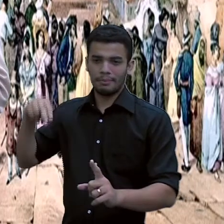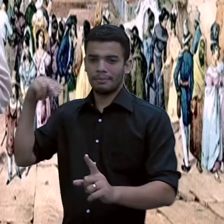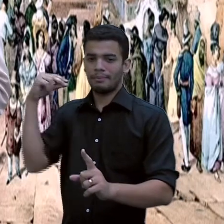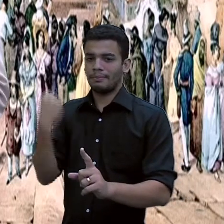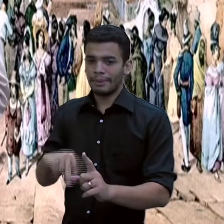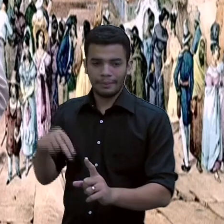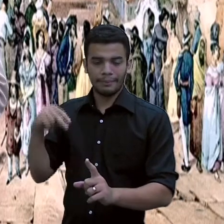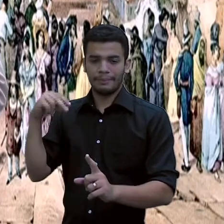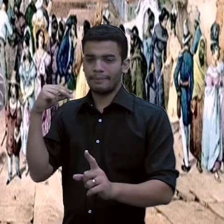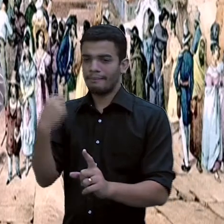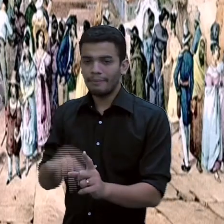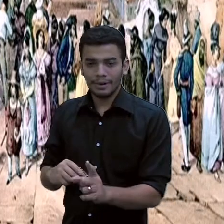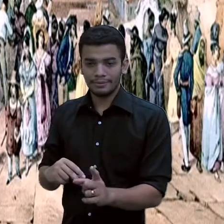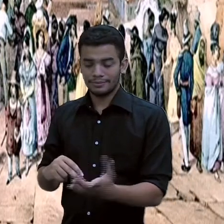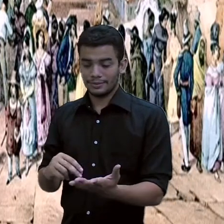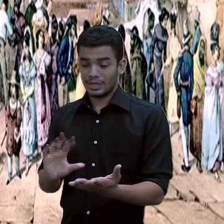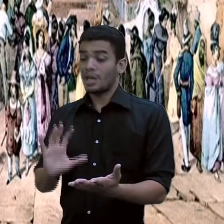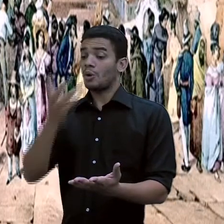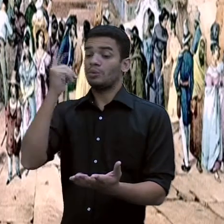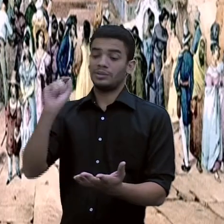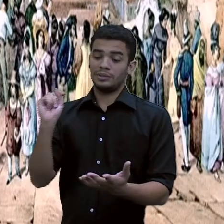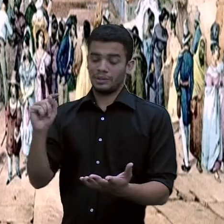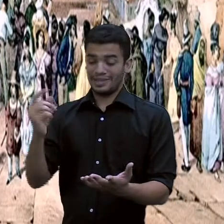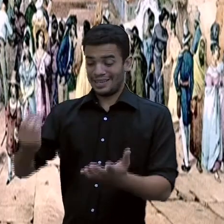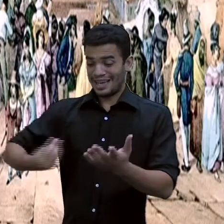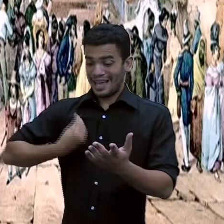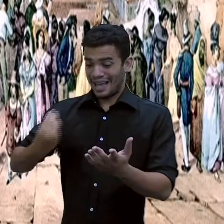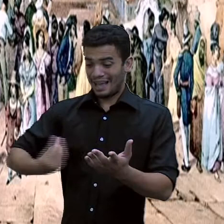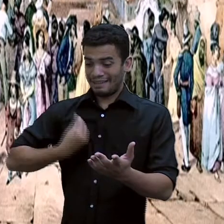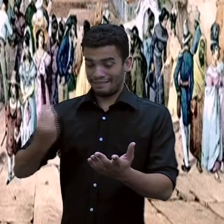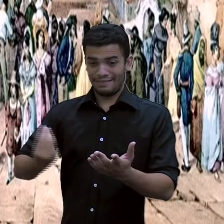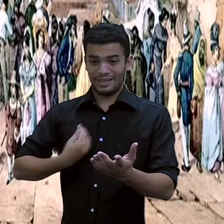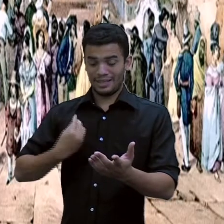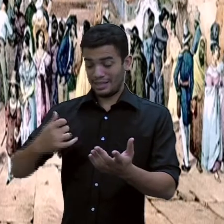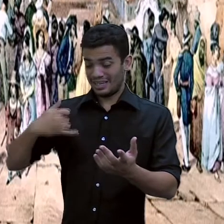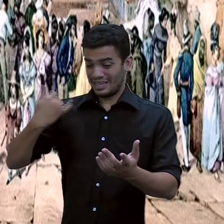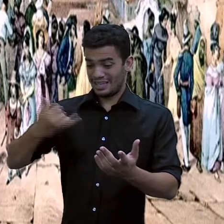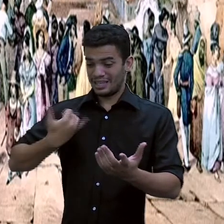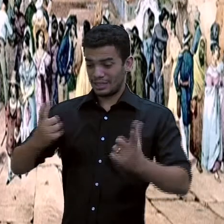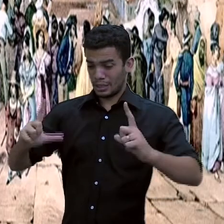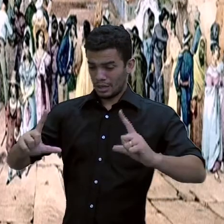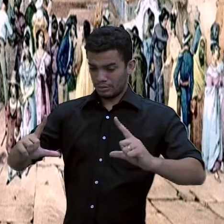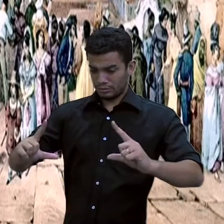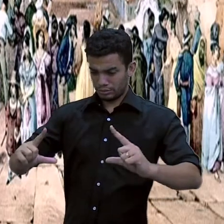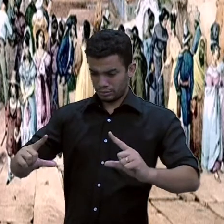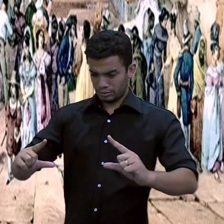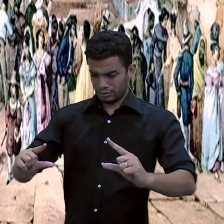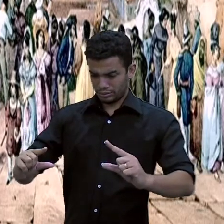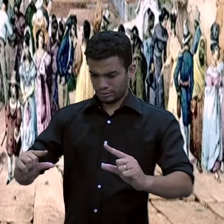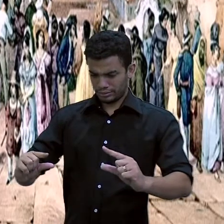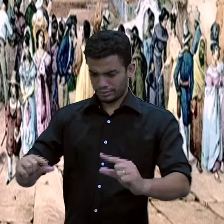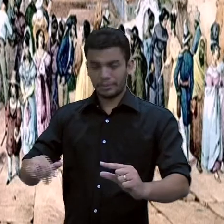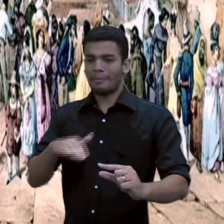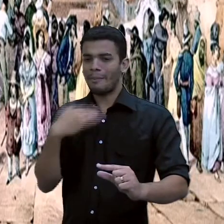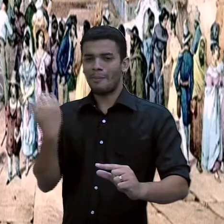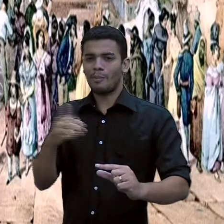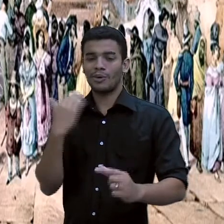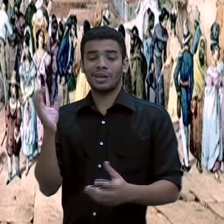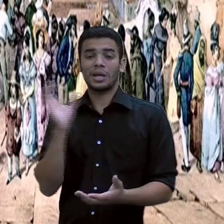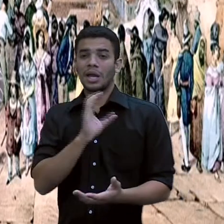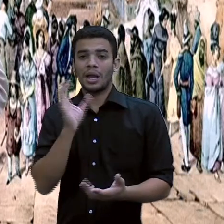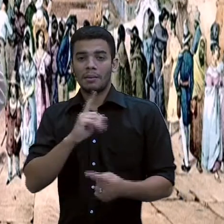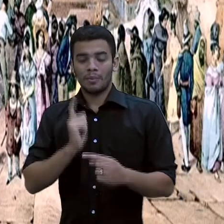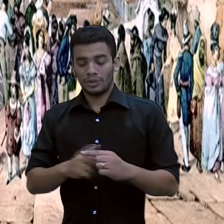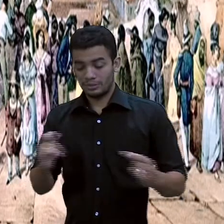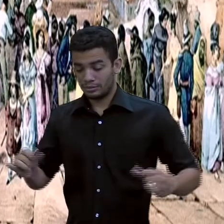extrema, capaz de encurtar radicalmente os anos vividos pelos escravos. Ao mesmo tempo, a força das armas e